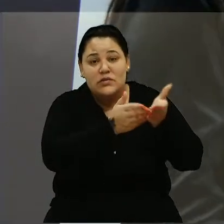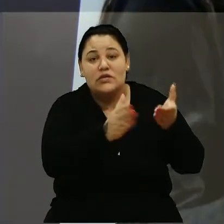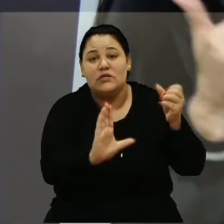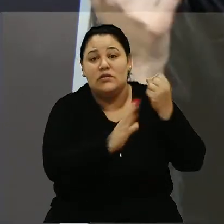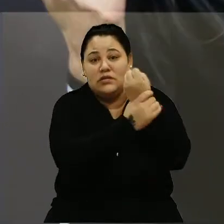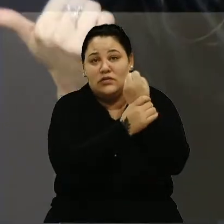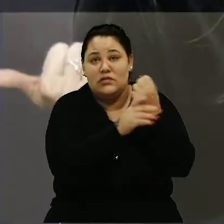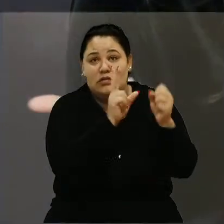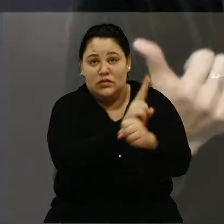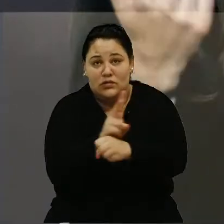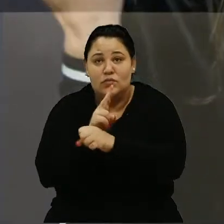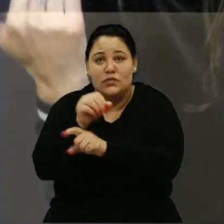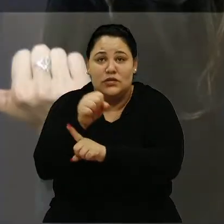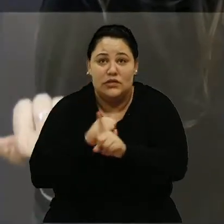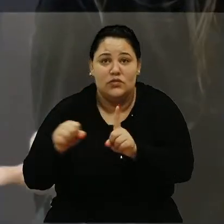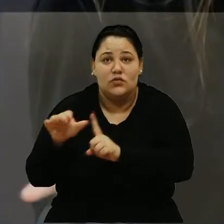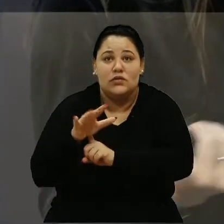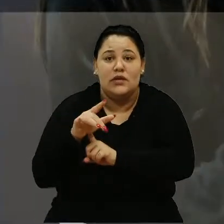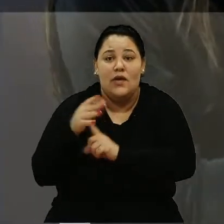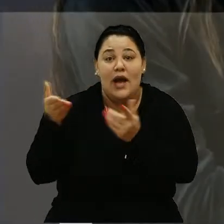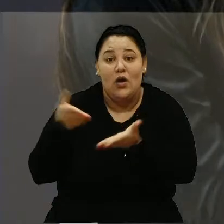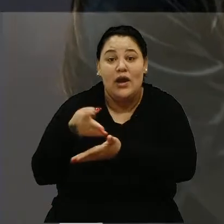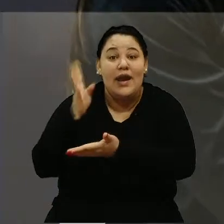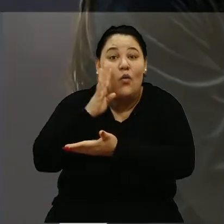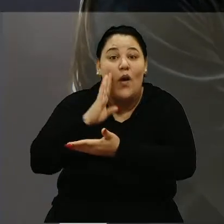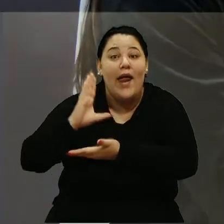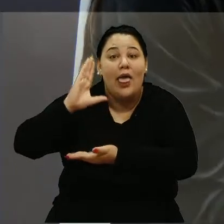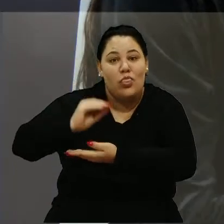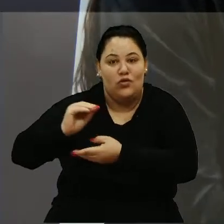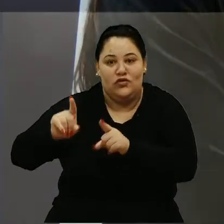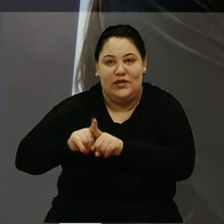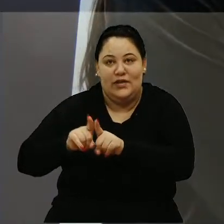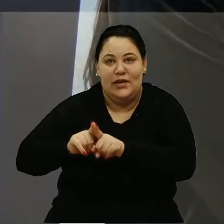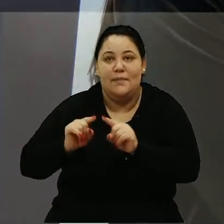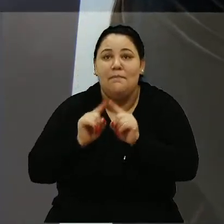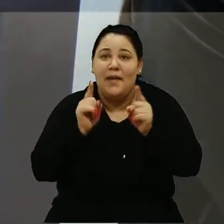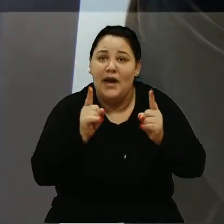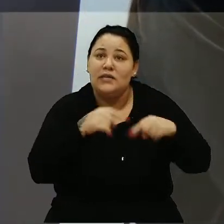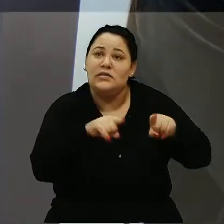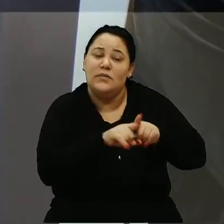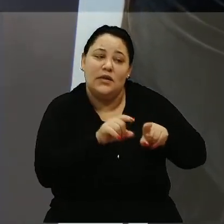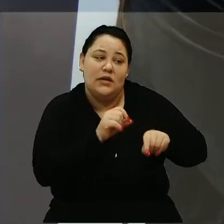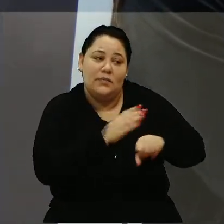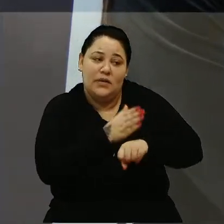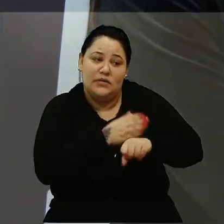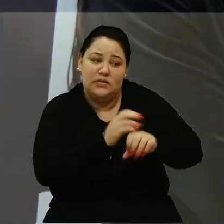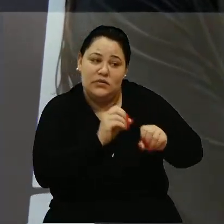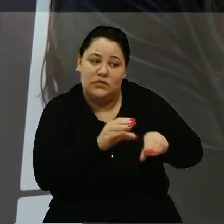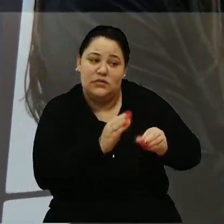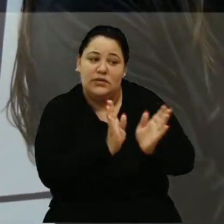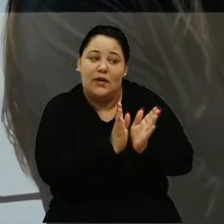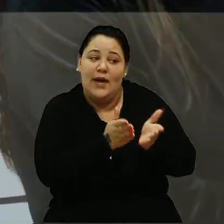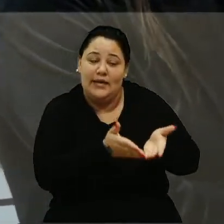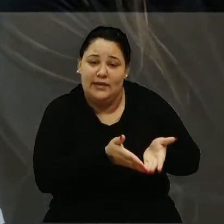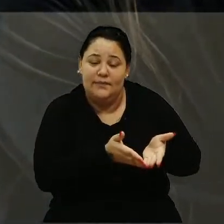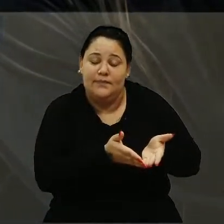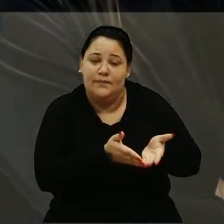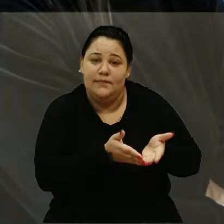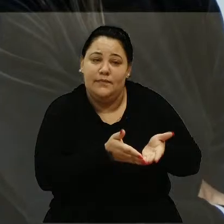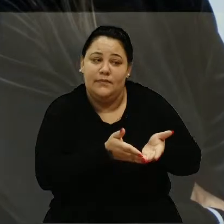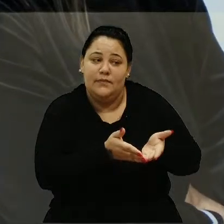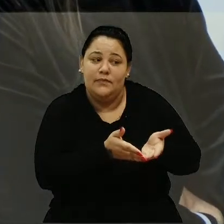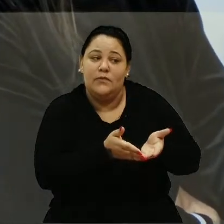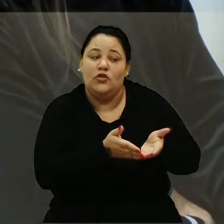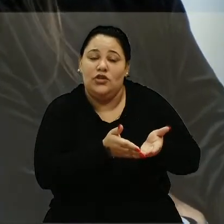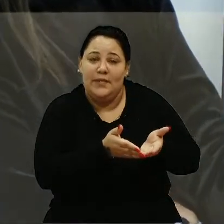Proteção Social, agora na quarta, mas tem a ver com a Comissão de Educação também, né? Sim, inclusive ontem falei com o